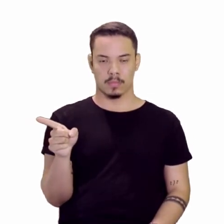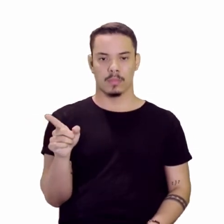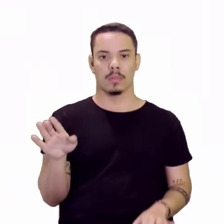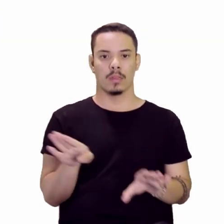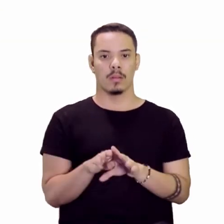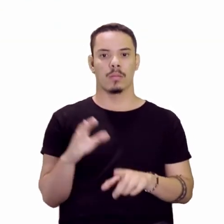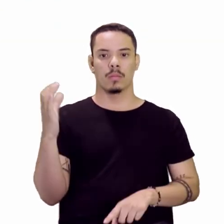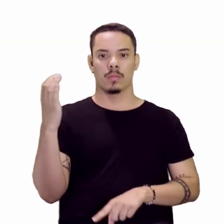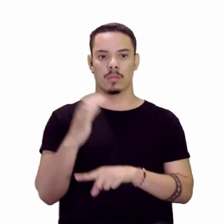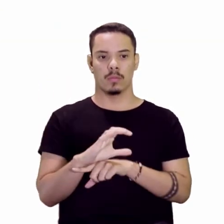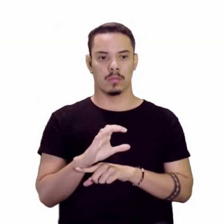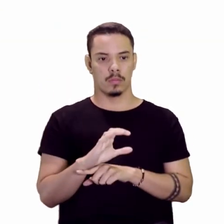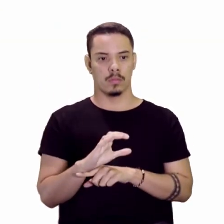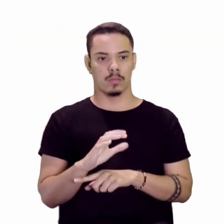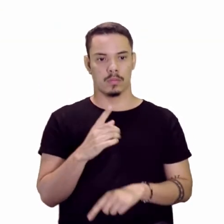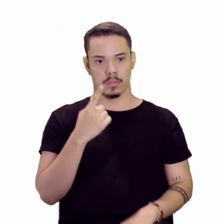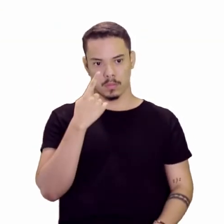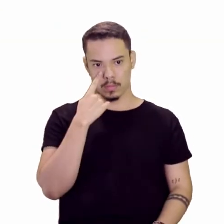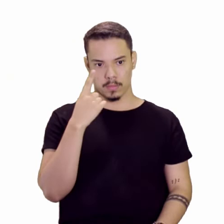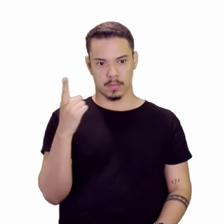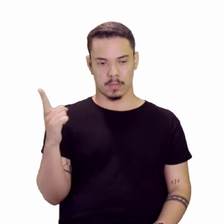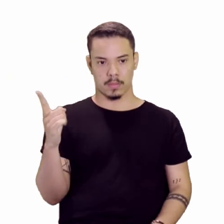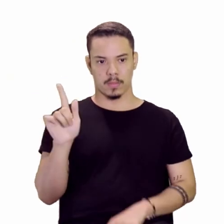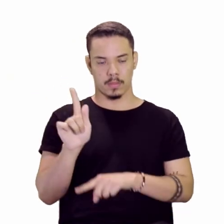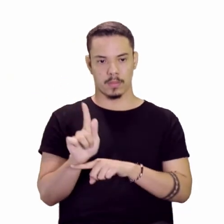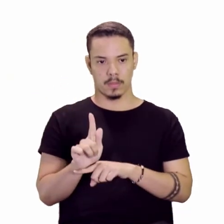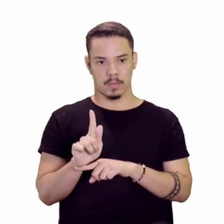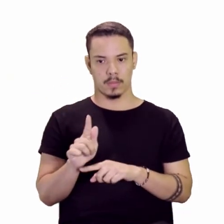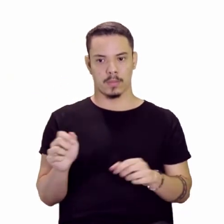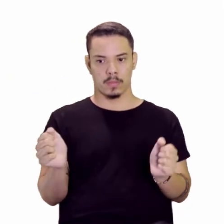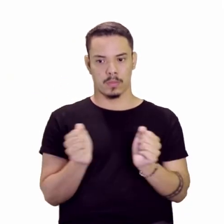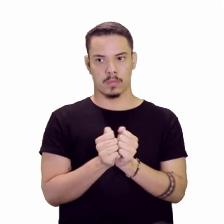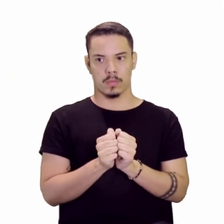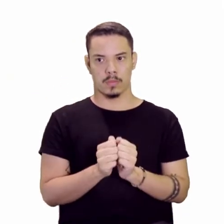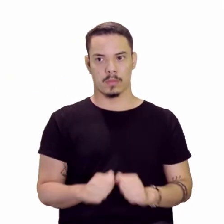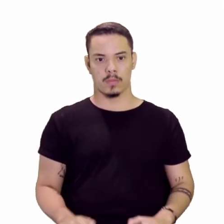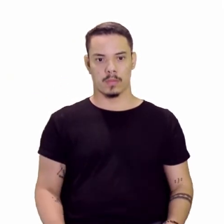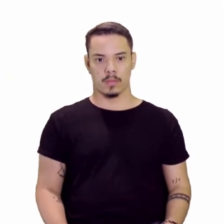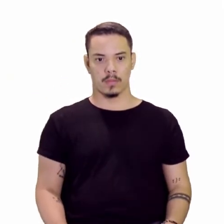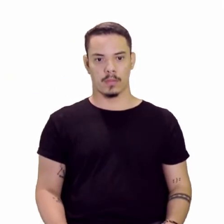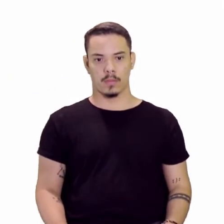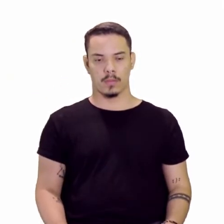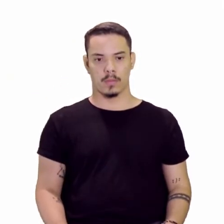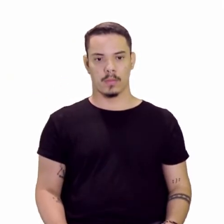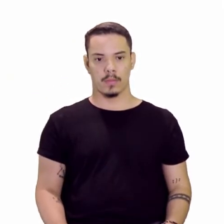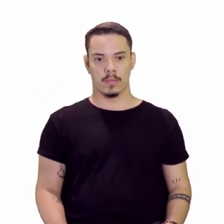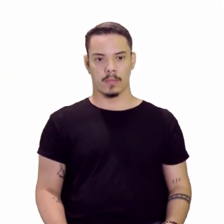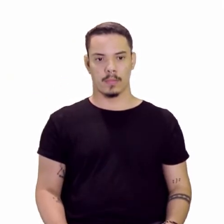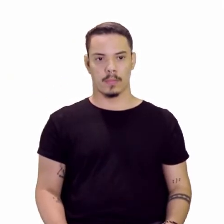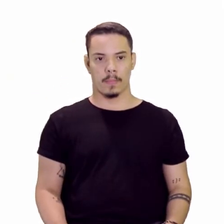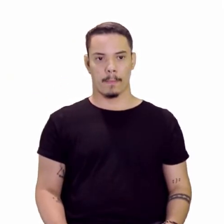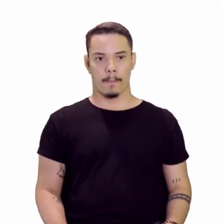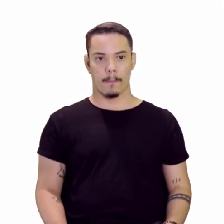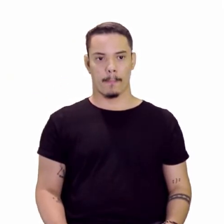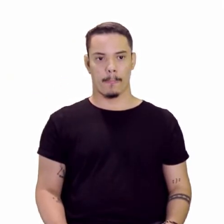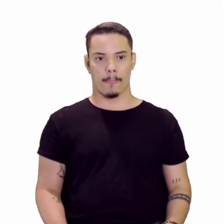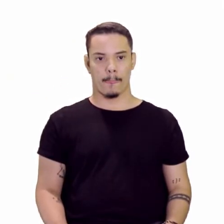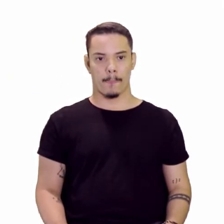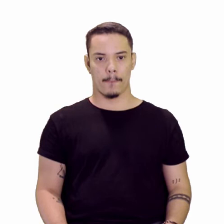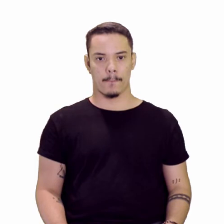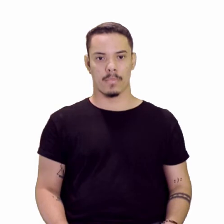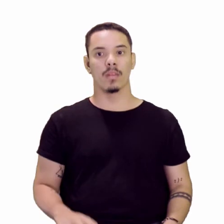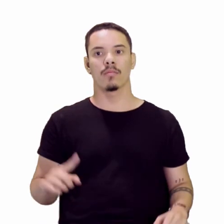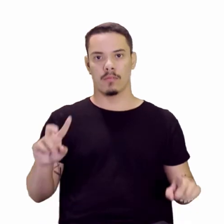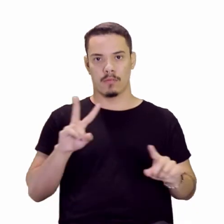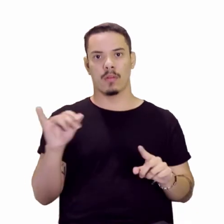e colocar ele aqui, ó, gramas por centímetros cúbicos, e aqui vai ser X, você vai ver cruzado, né? que é só